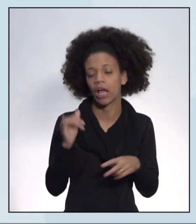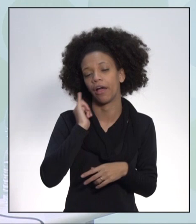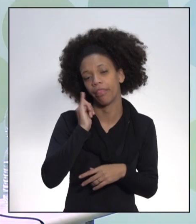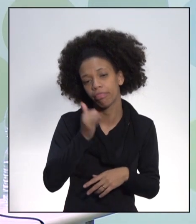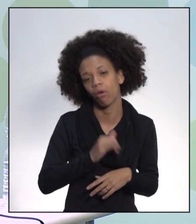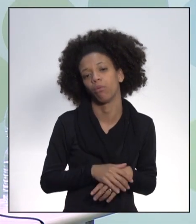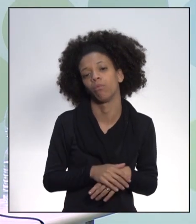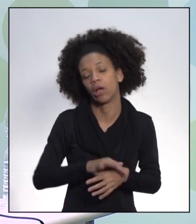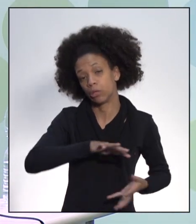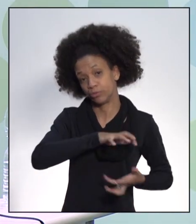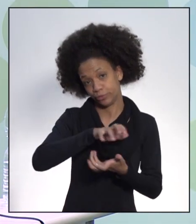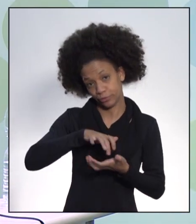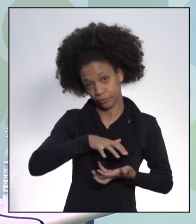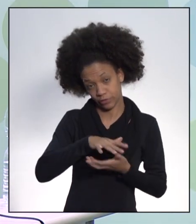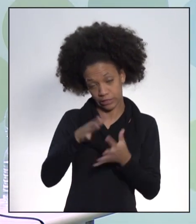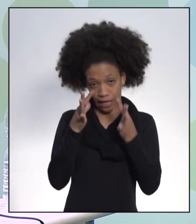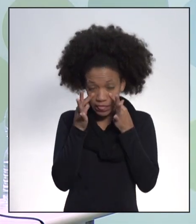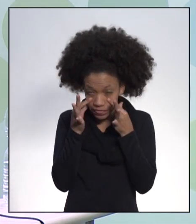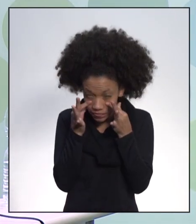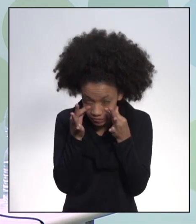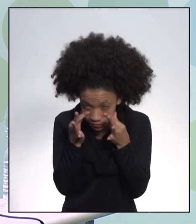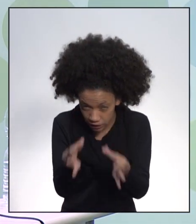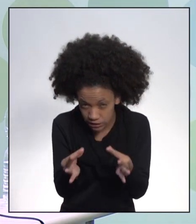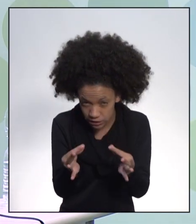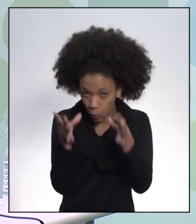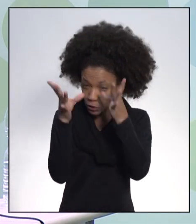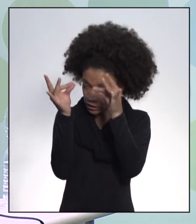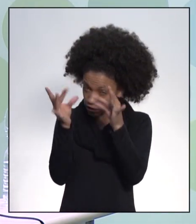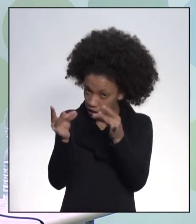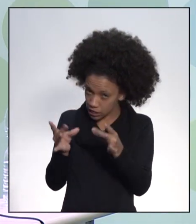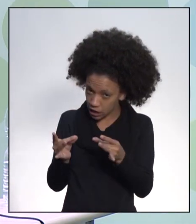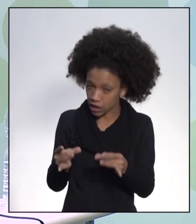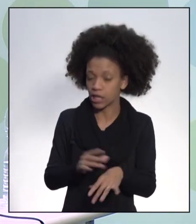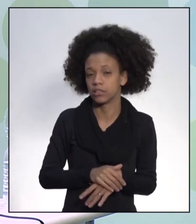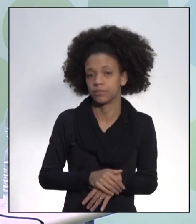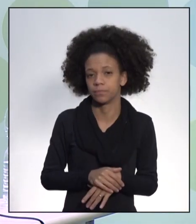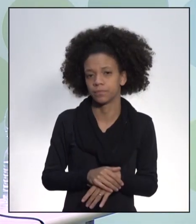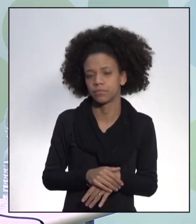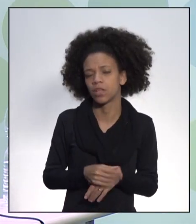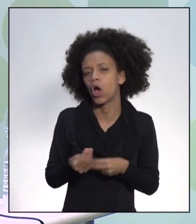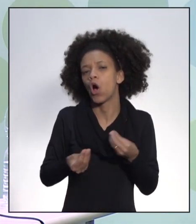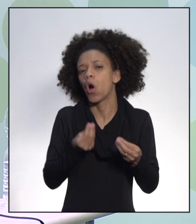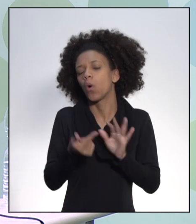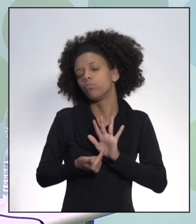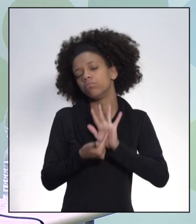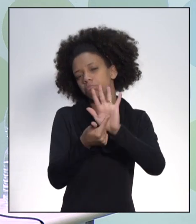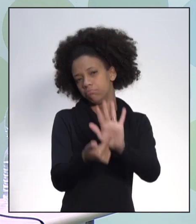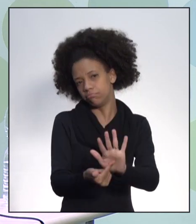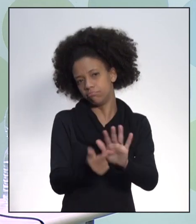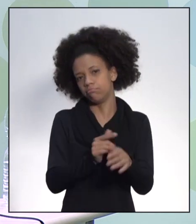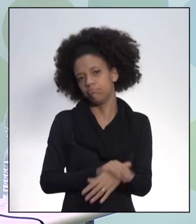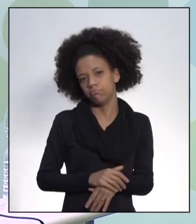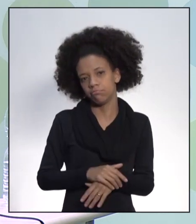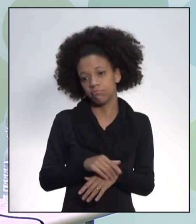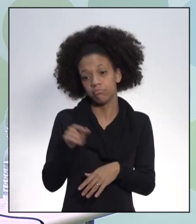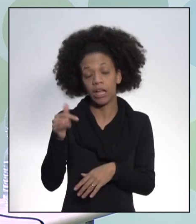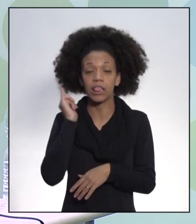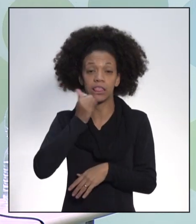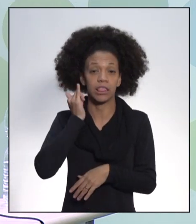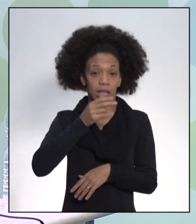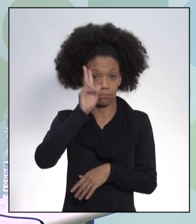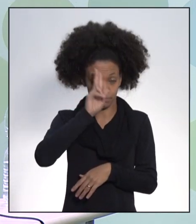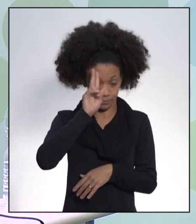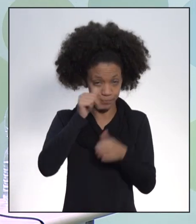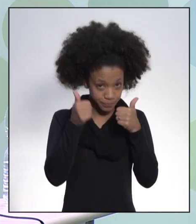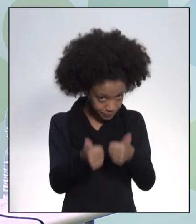e conflito. Preste bastante atenção nisso, nesses elementos, como eles se apresentam neste conto do Machado de